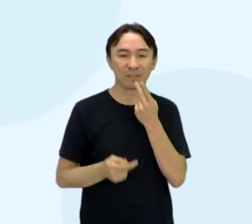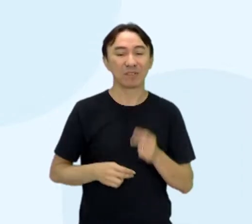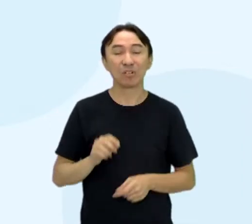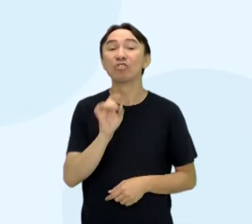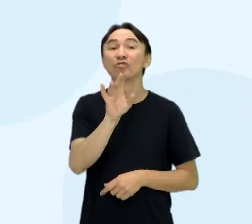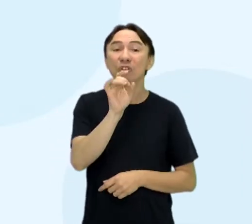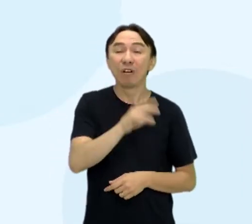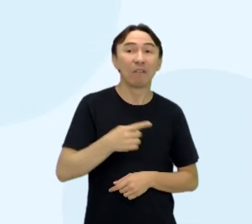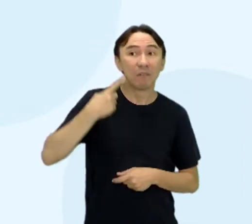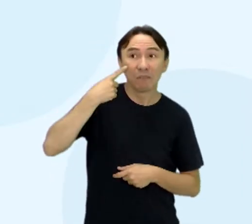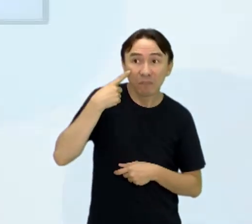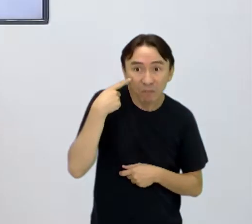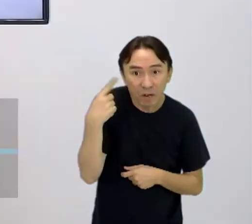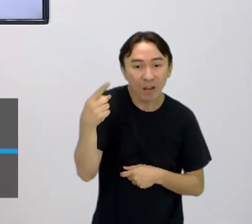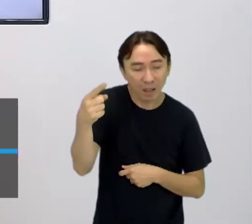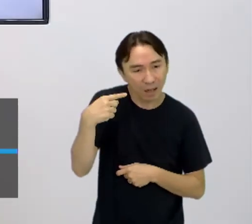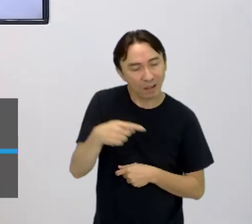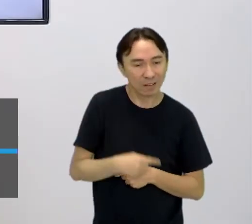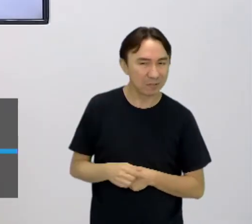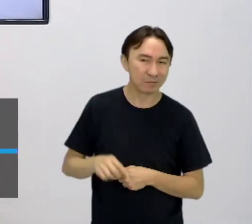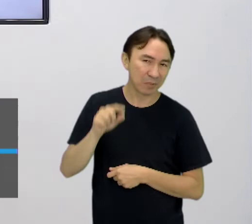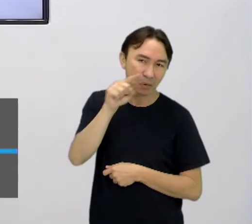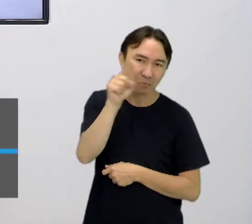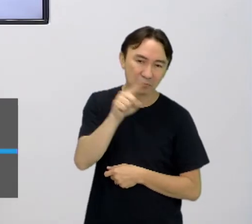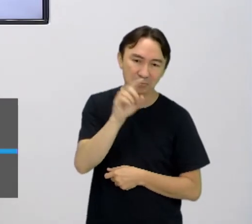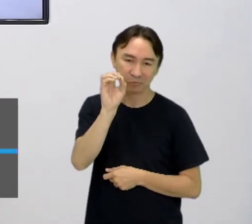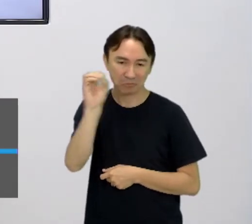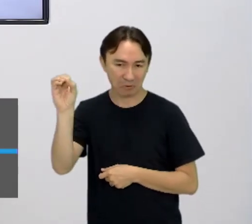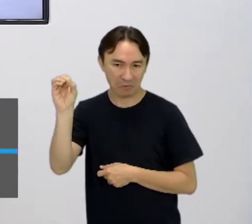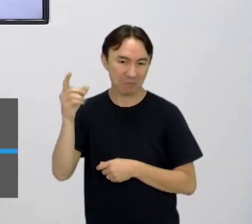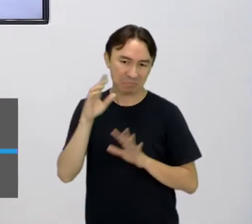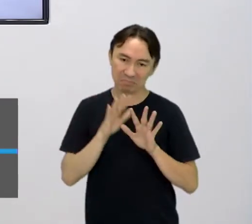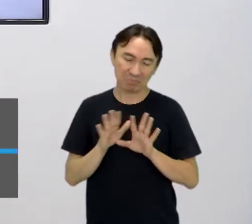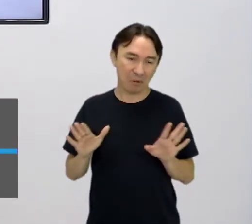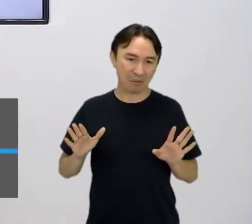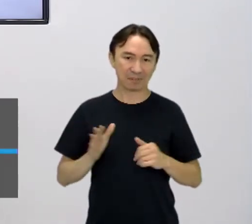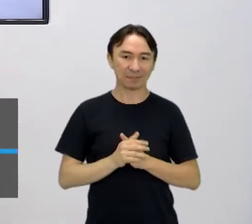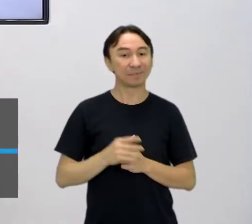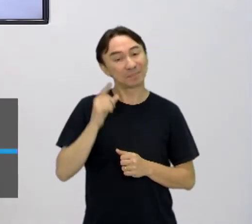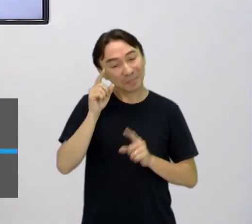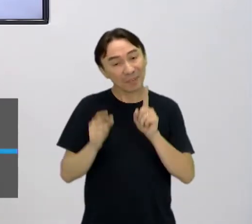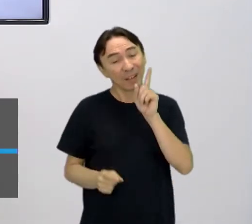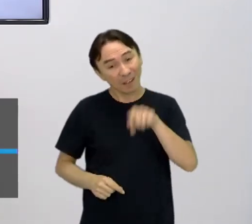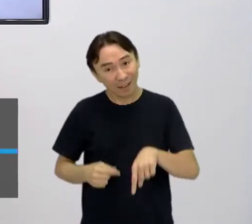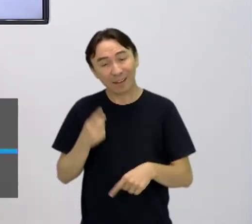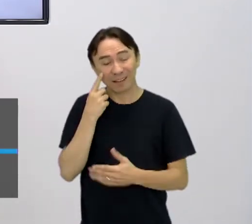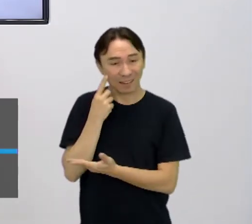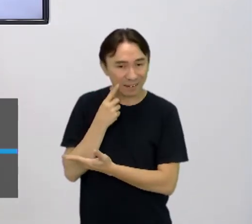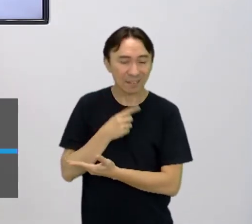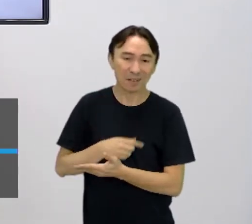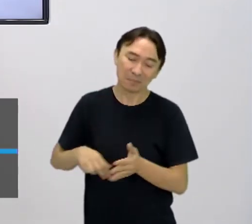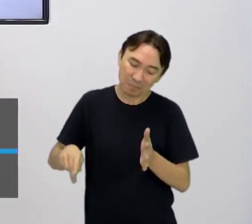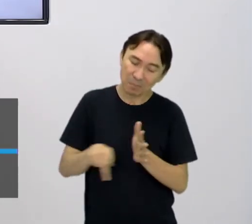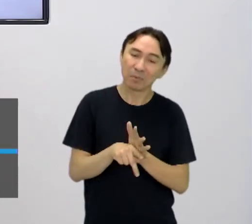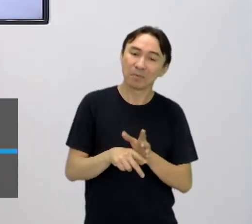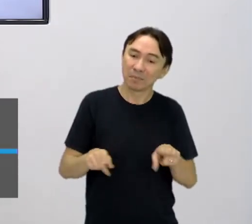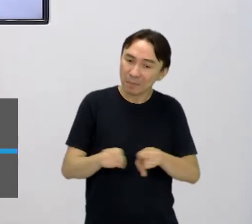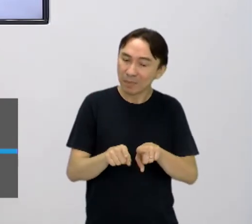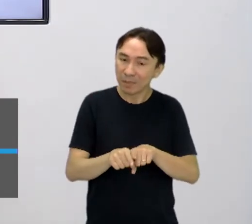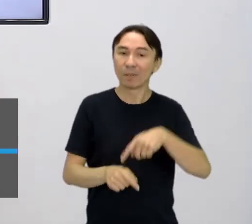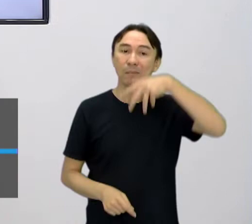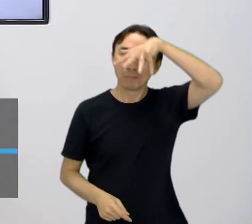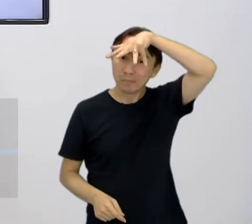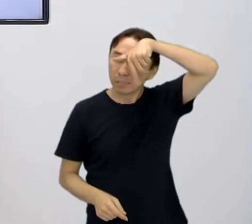zoológico, mas é gigantesca, né? Maravilhosa. Então tá aqui, ave típica aí da região amazônica também, tá